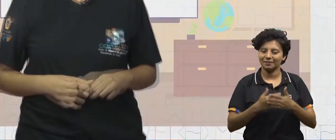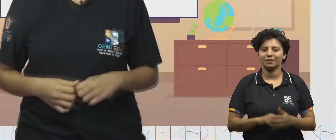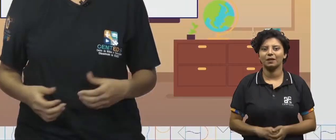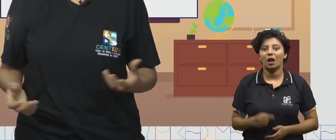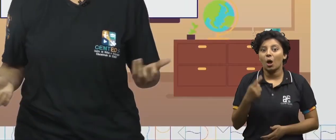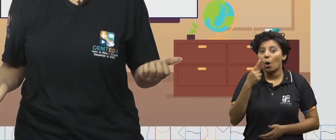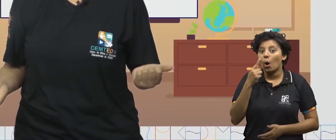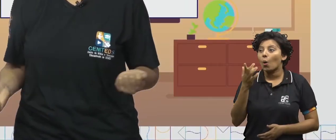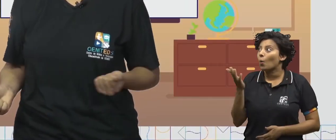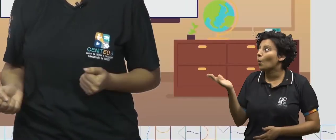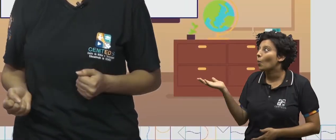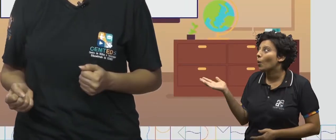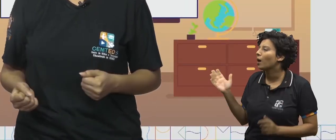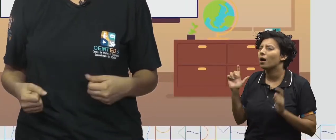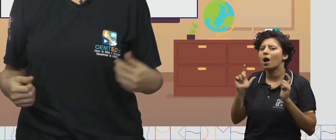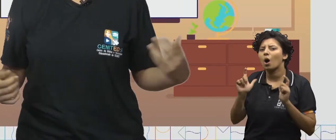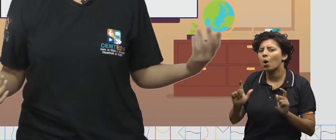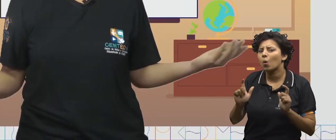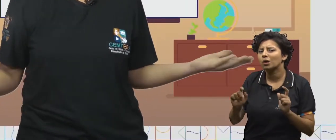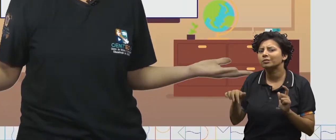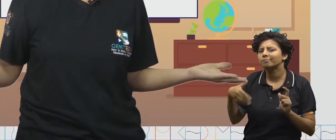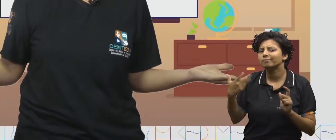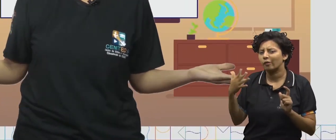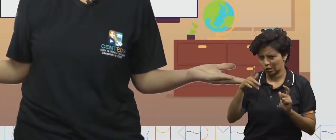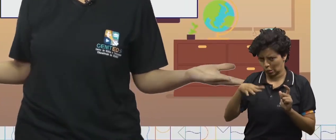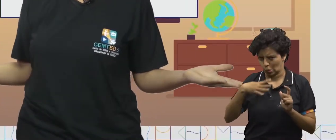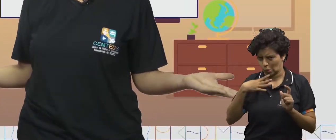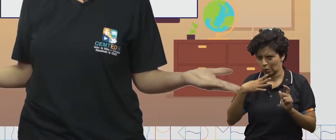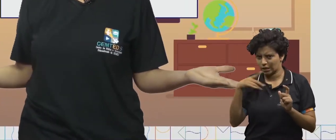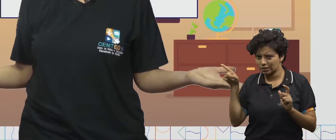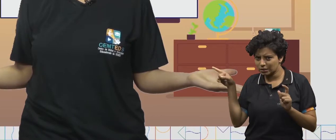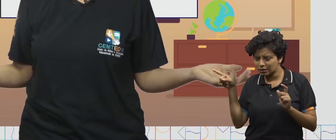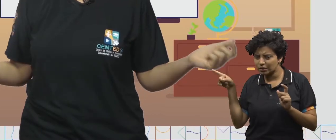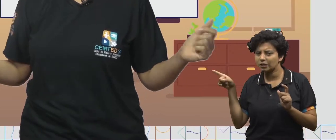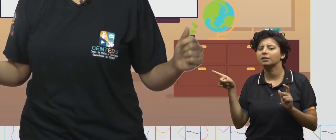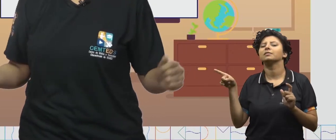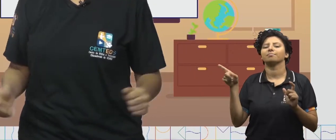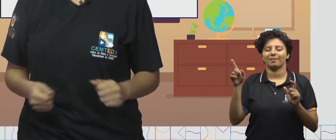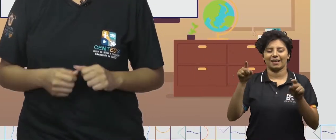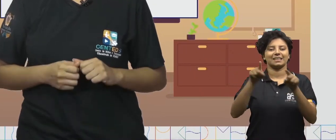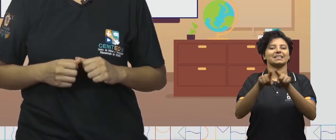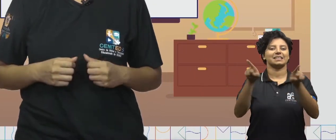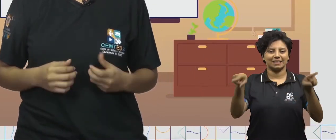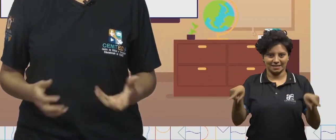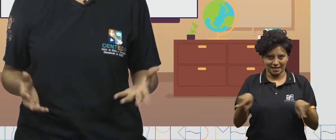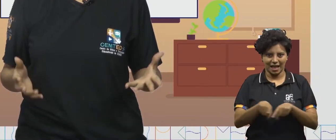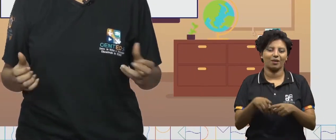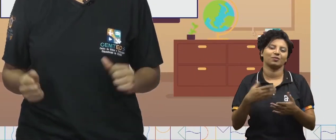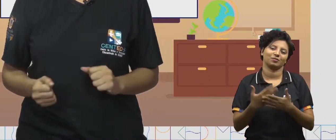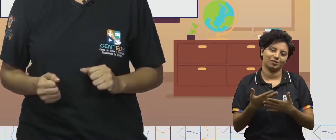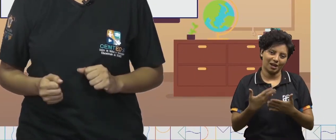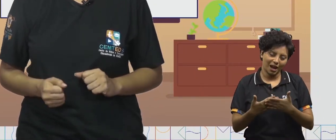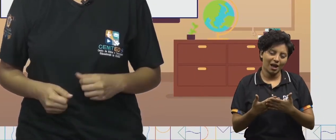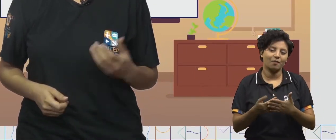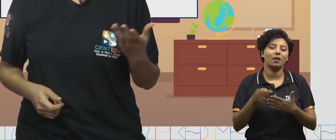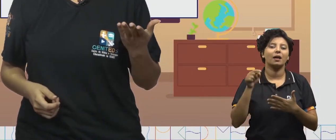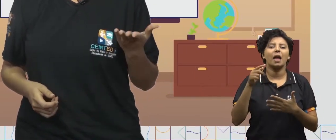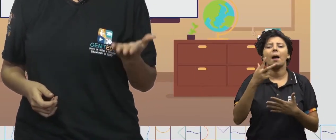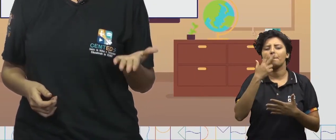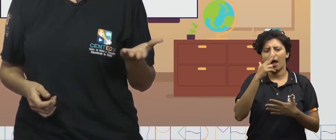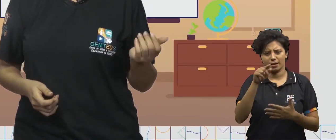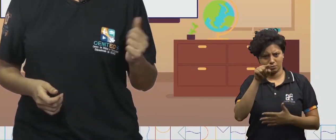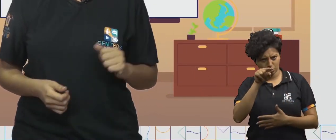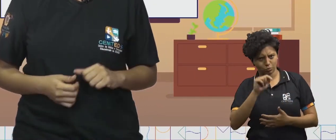aula? Olha só, você reconhece esse espaço? Estamos em uma sala de aula.